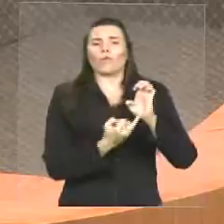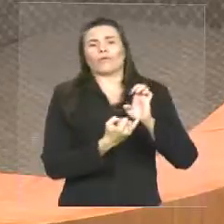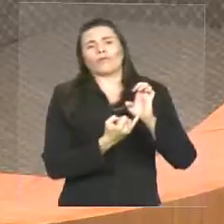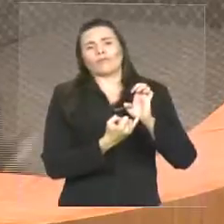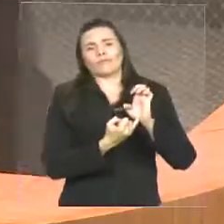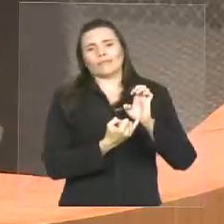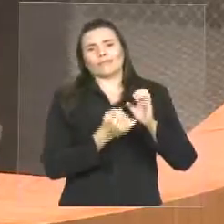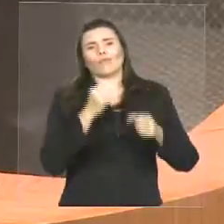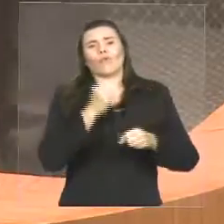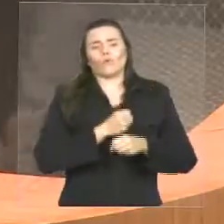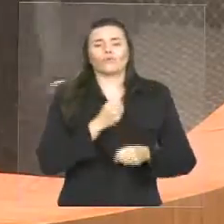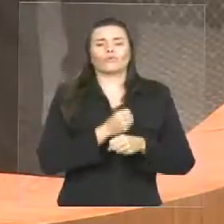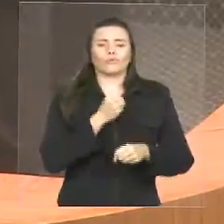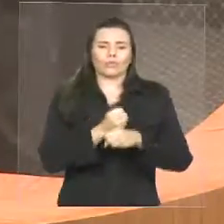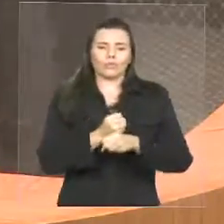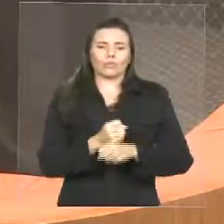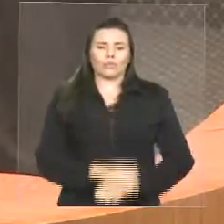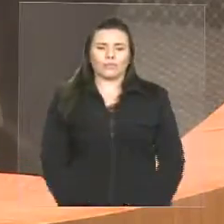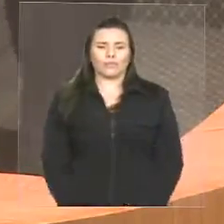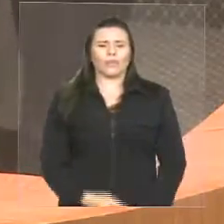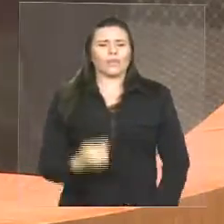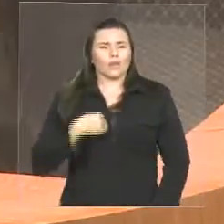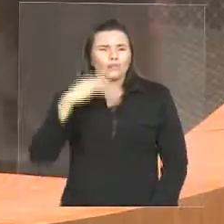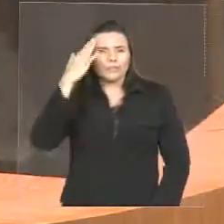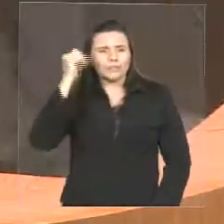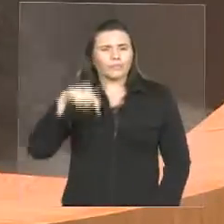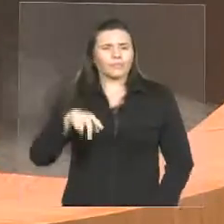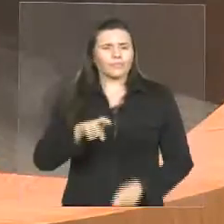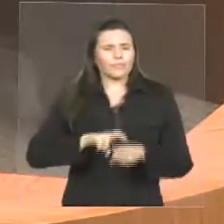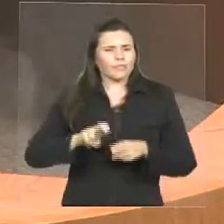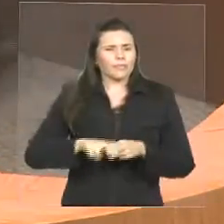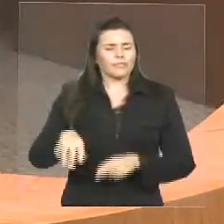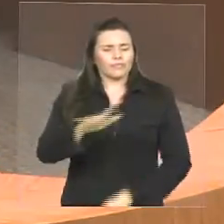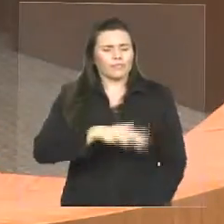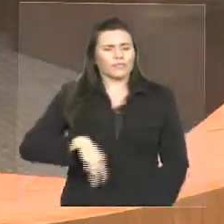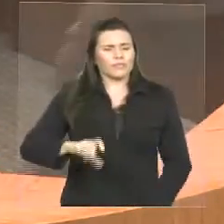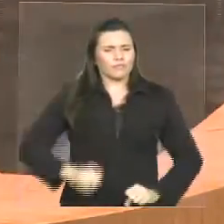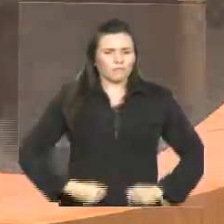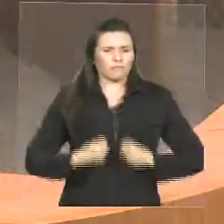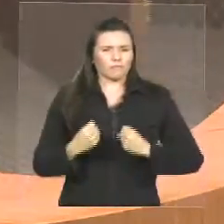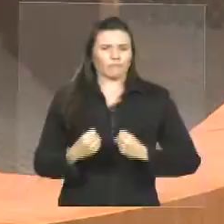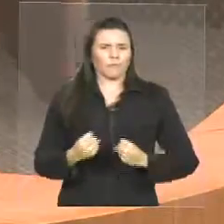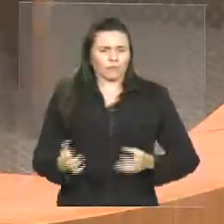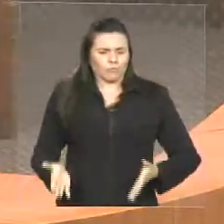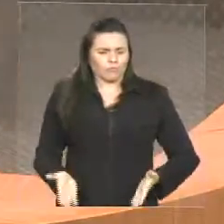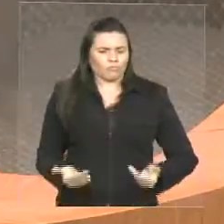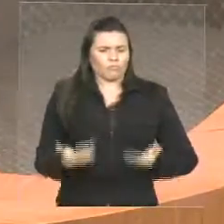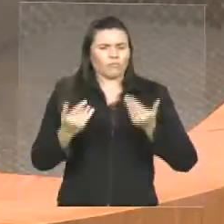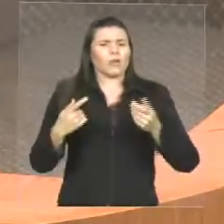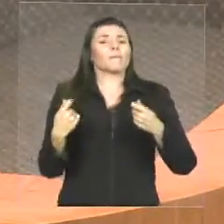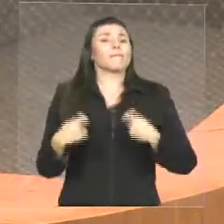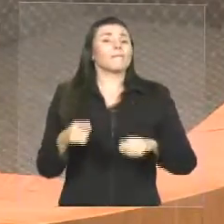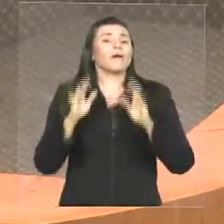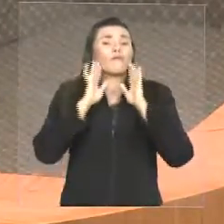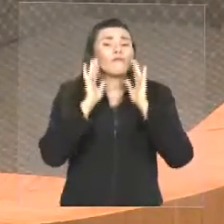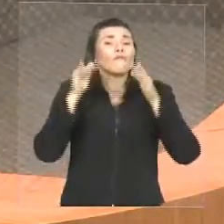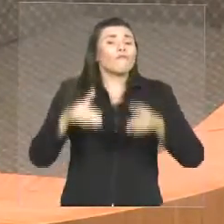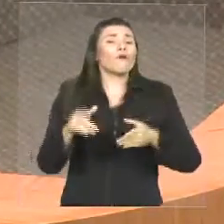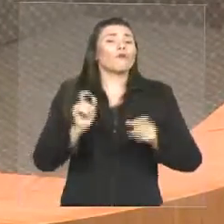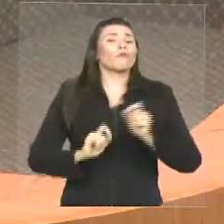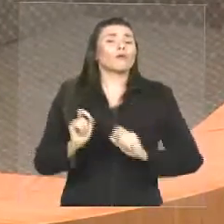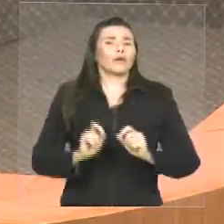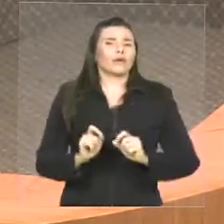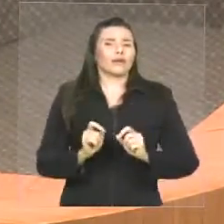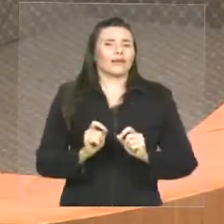forte, tem uma área de serviço cada vez maior e que merece ter, sim, mais reforço na área da formação